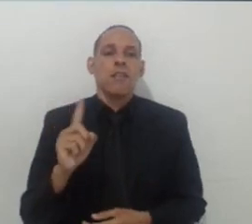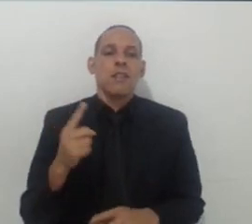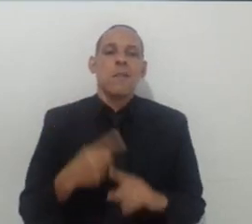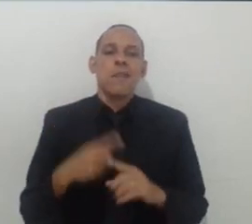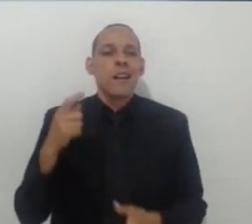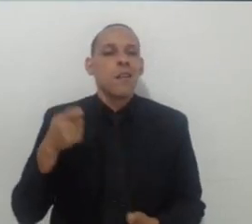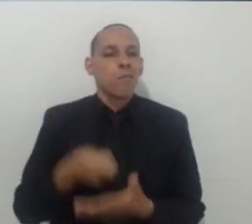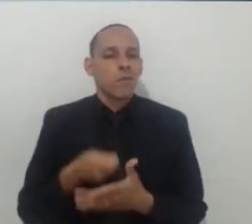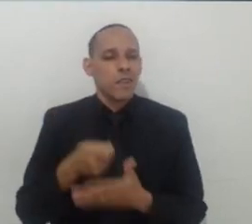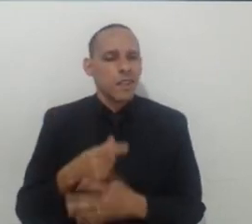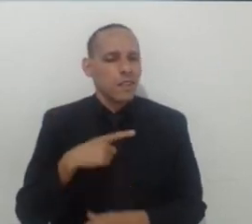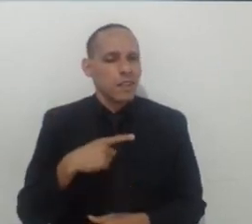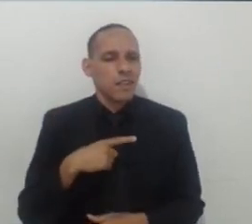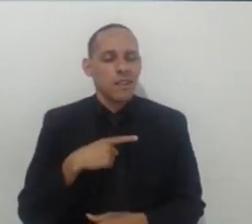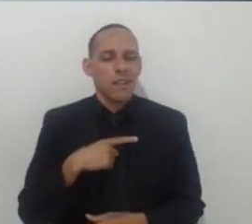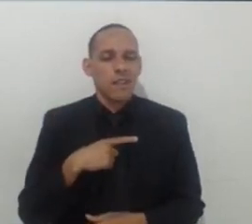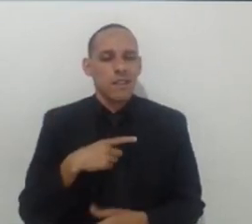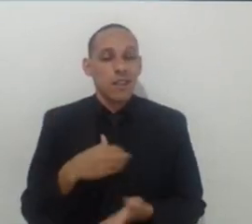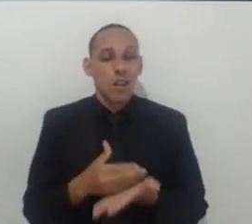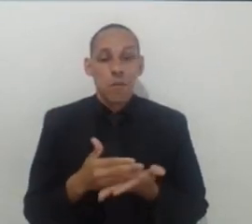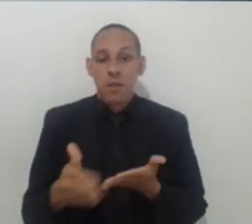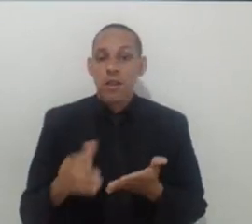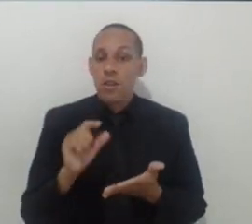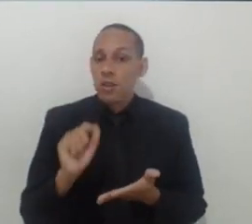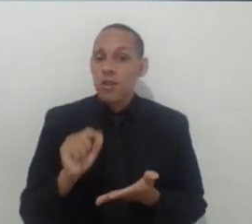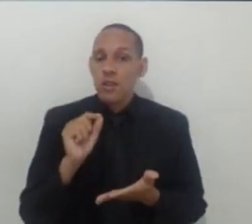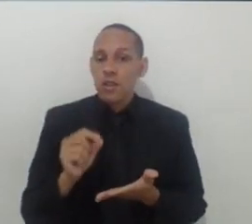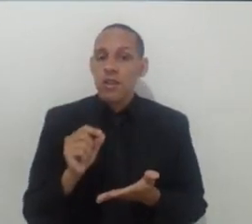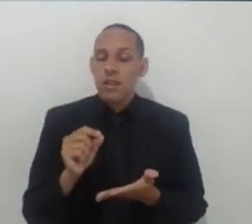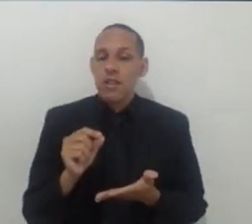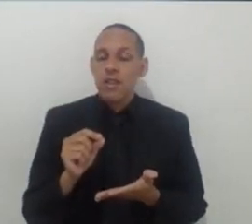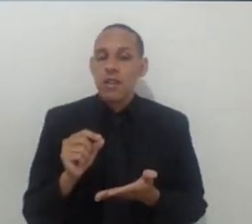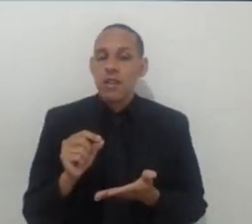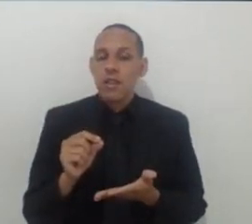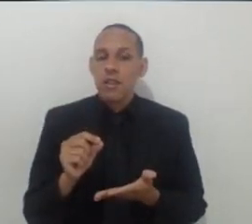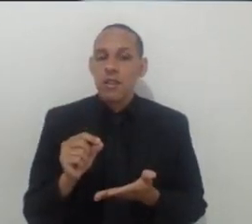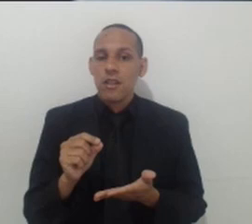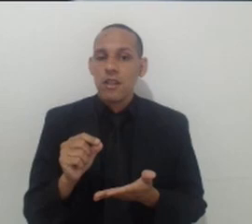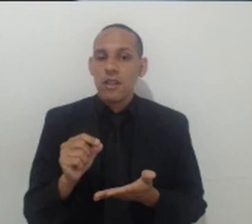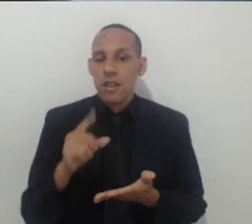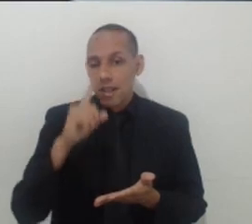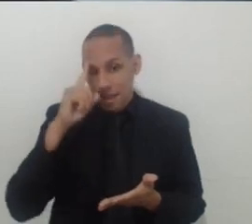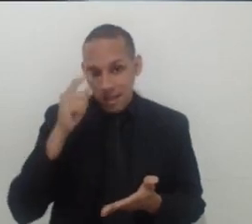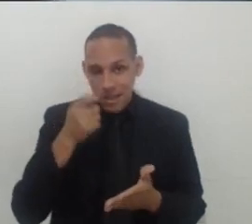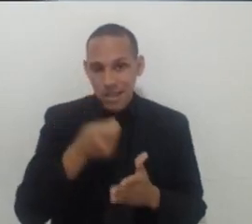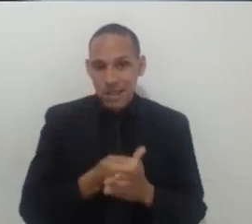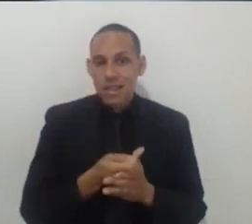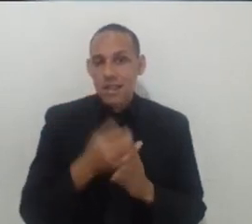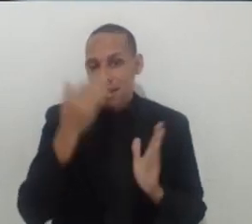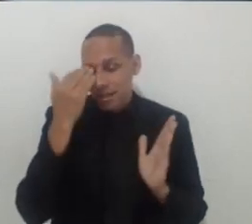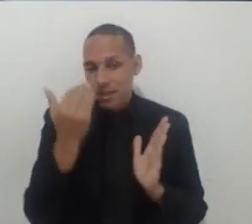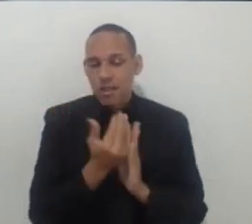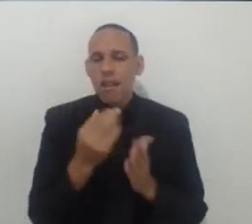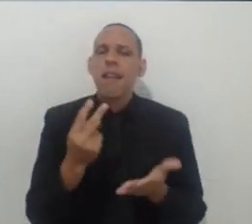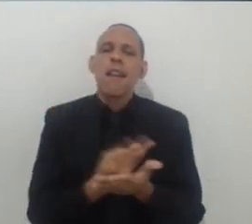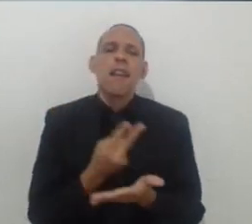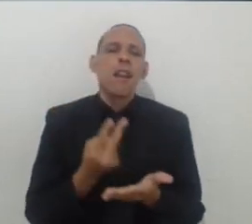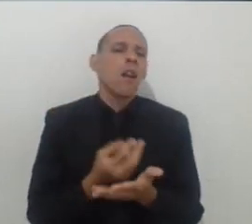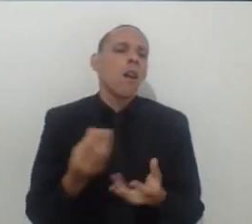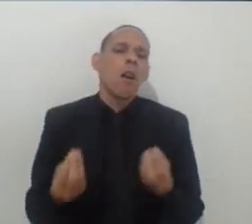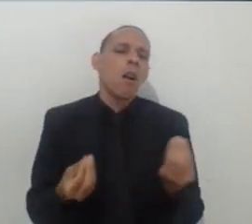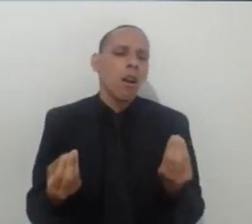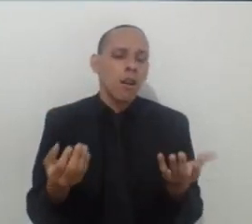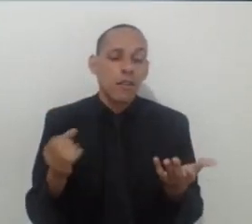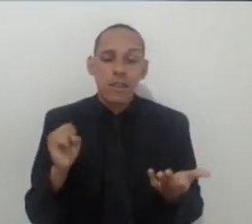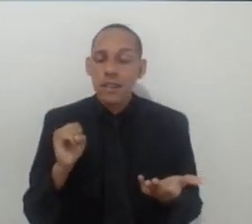condenação e iniciou aí o cumprimento desta decisão. Como é que isso é erro de fato? Se